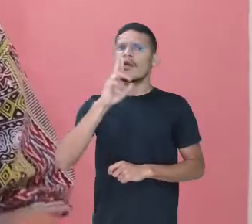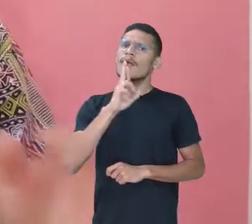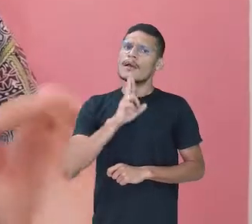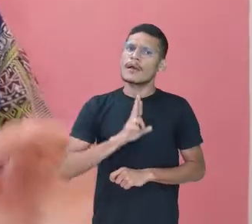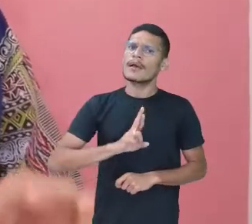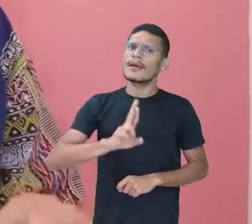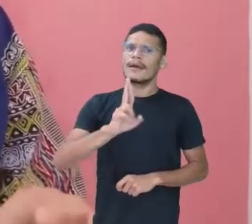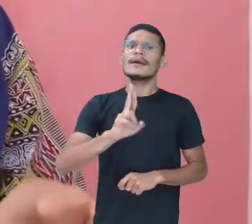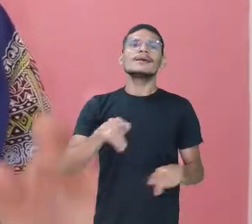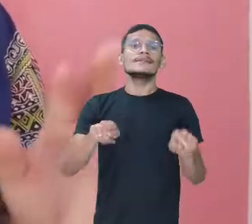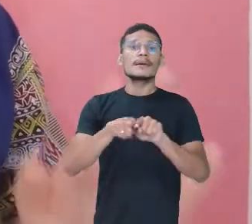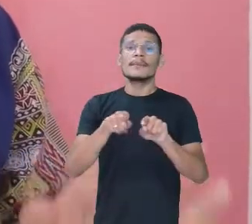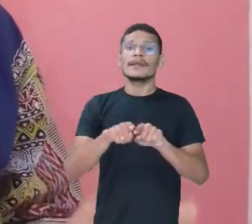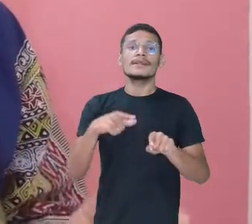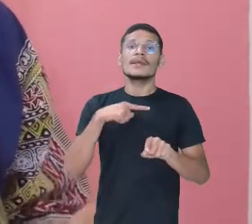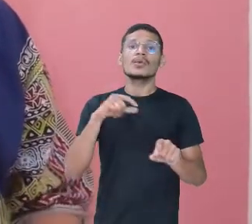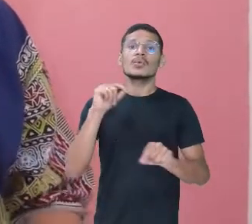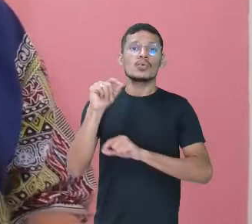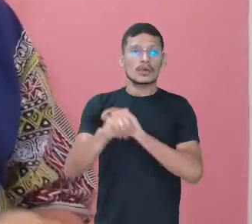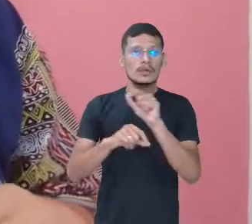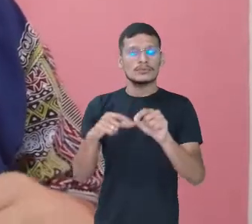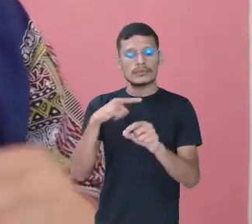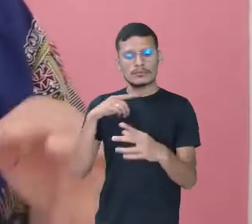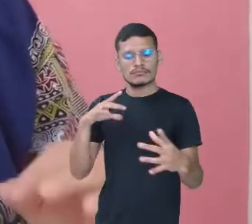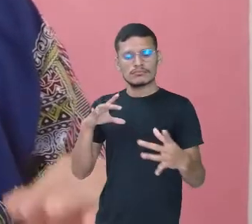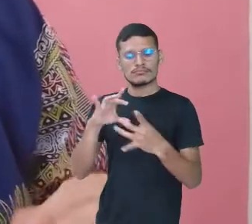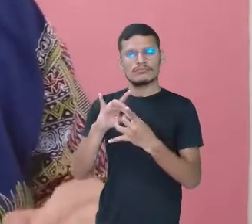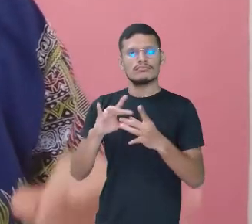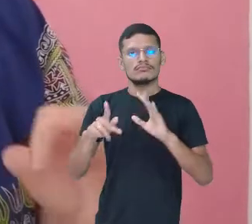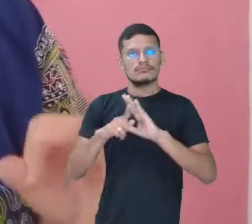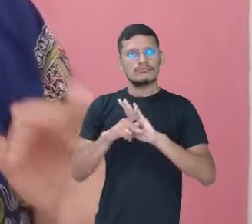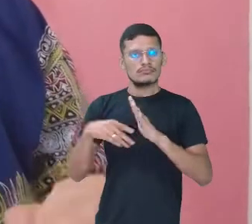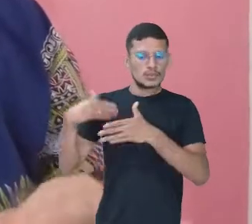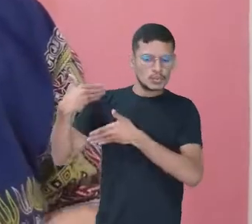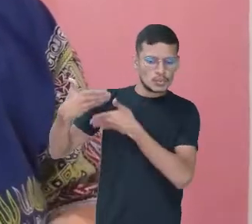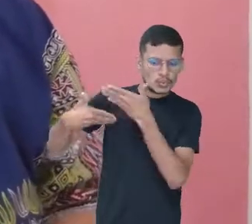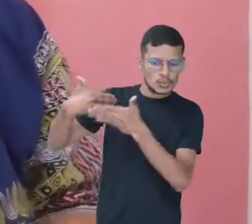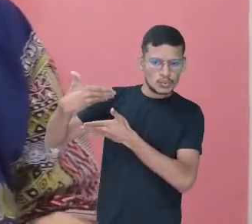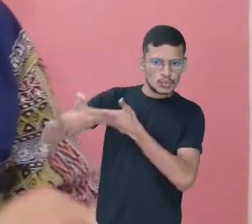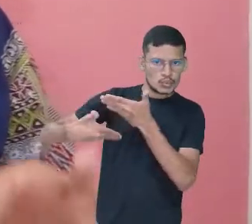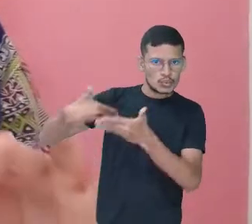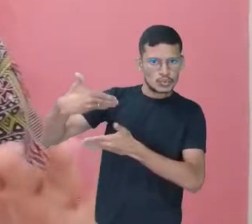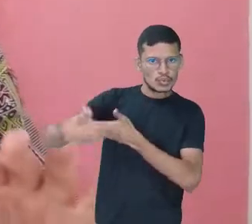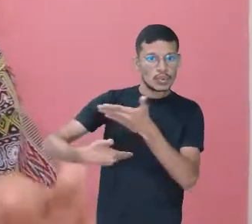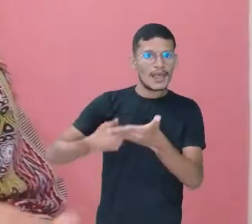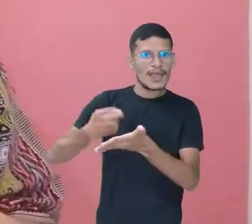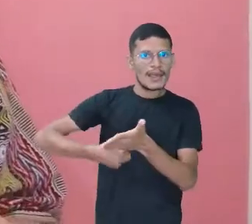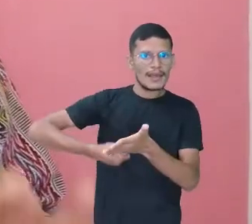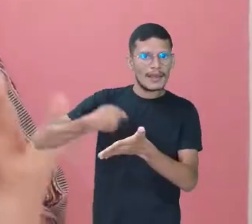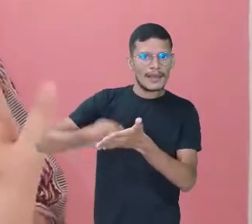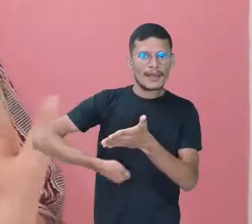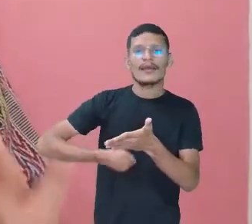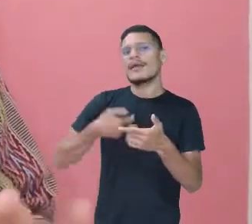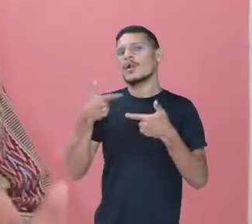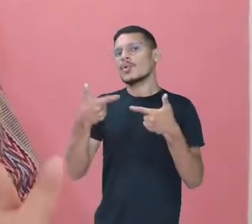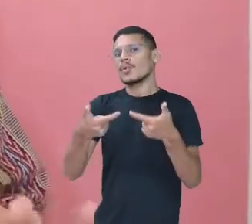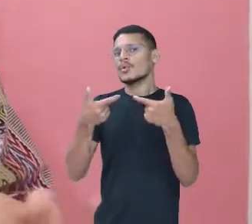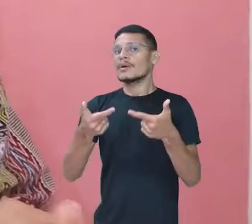religiosa, também nós temos uma trajetória de resistência das